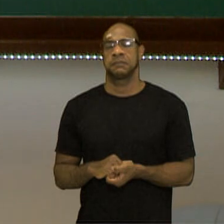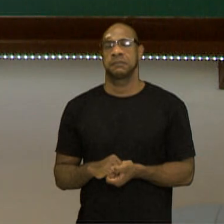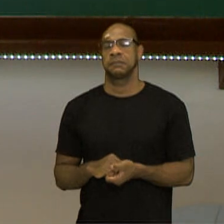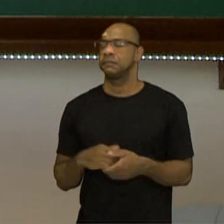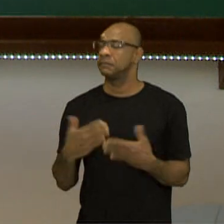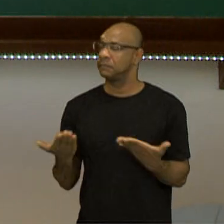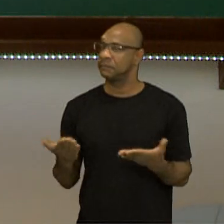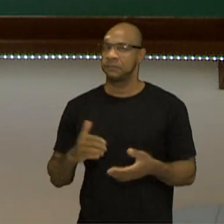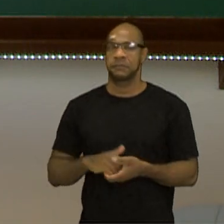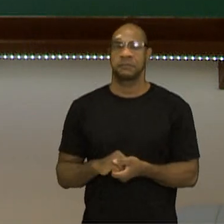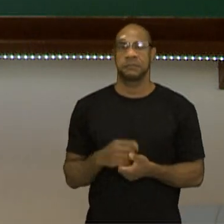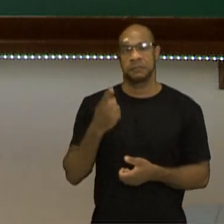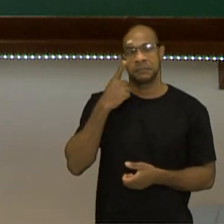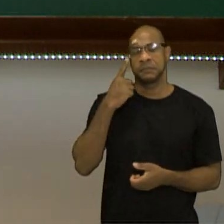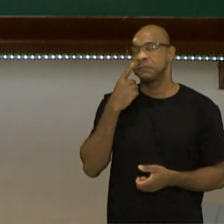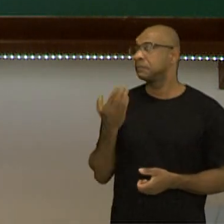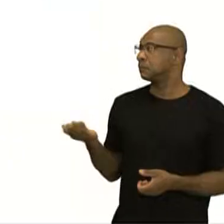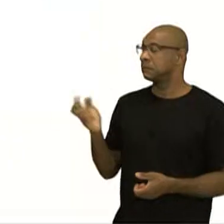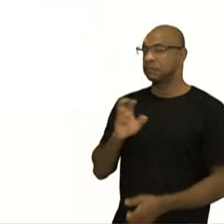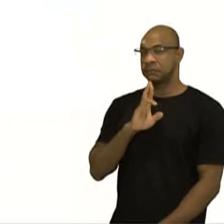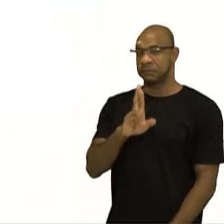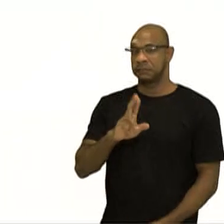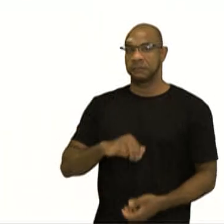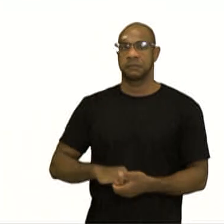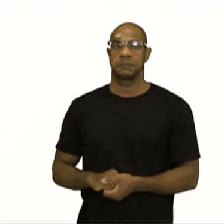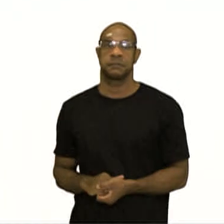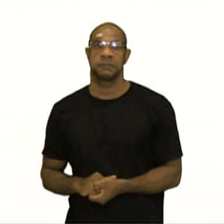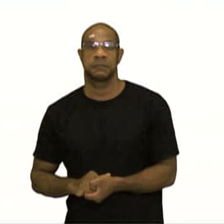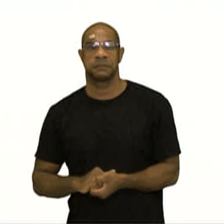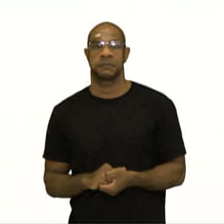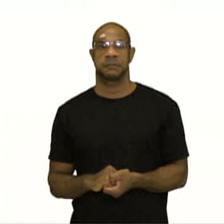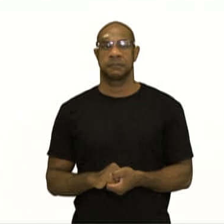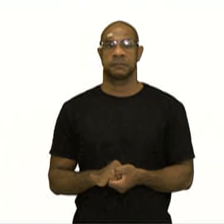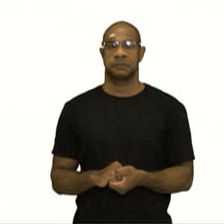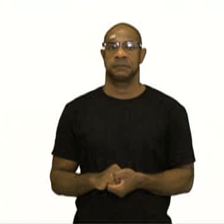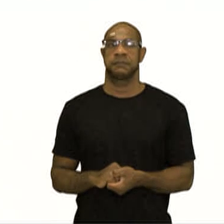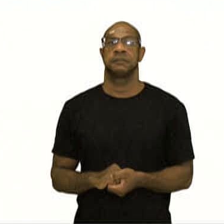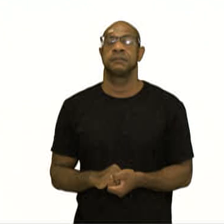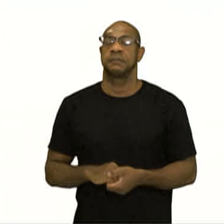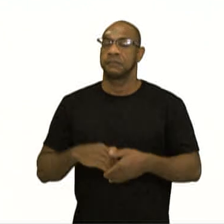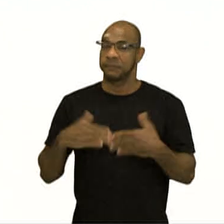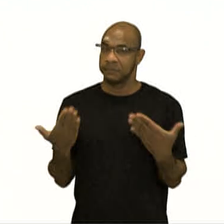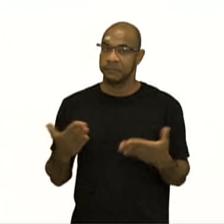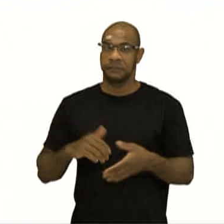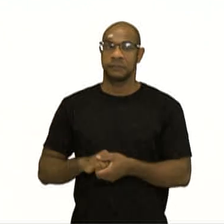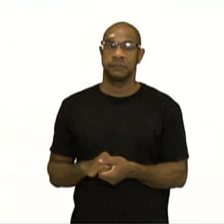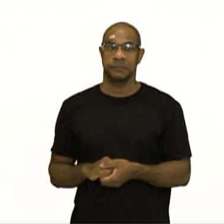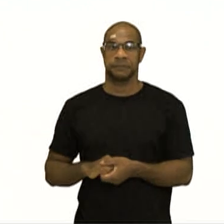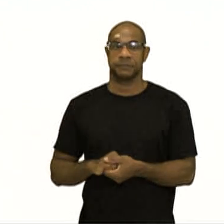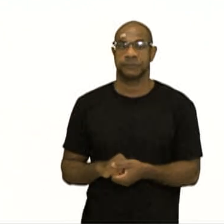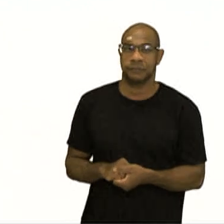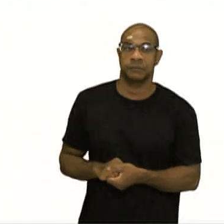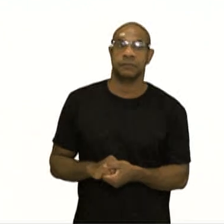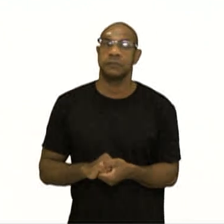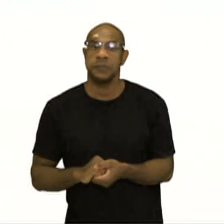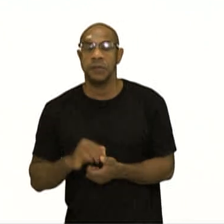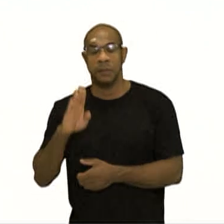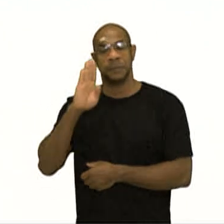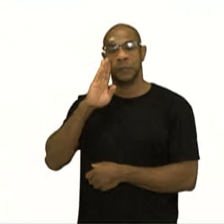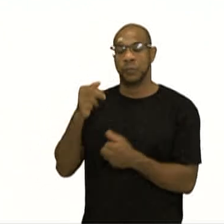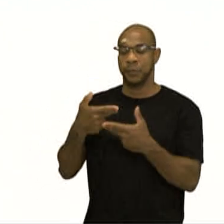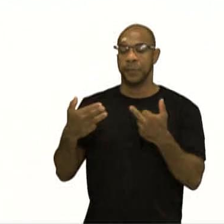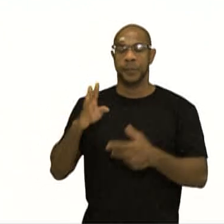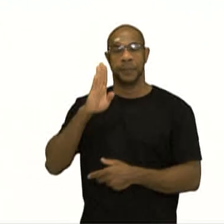Vamos lá, então, conferir as respostas de vocês. De acordo com a Unesco, então, o elemento central